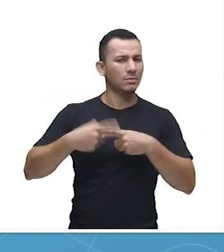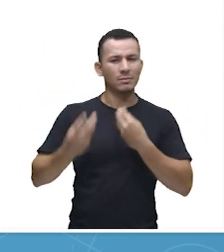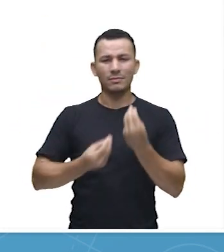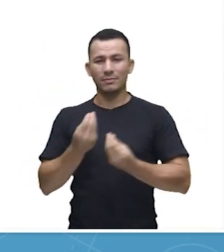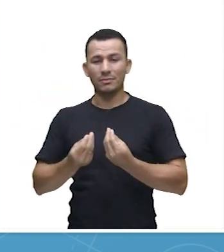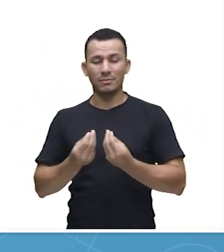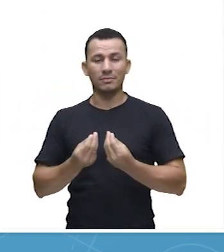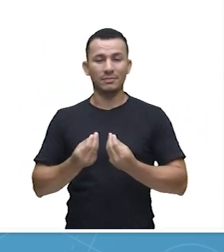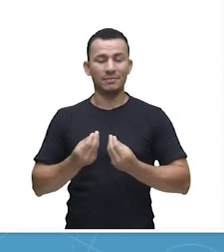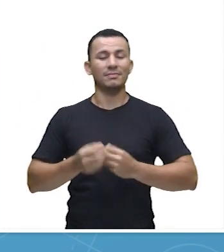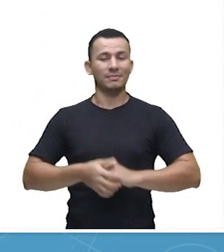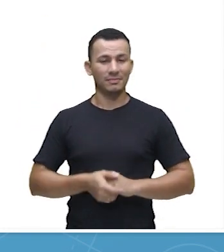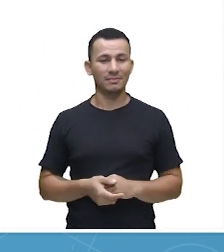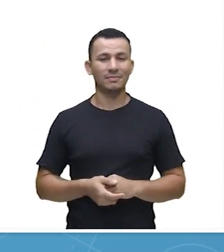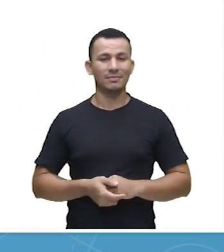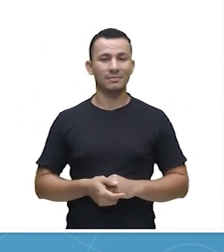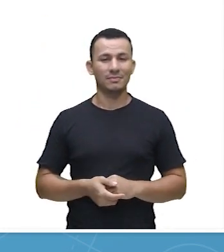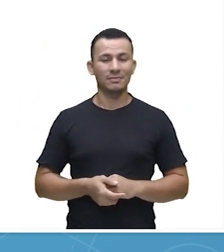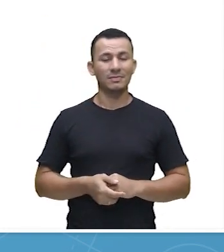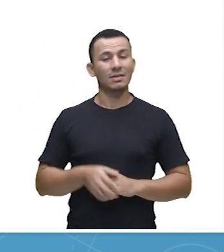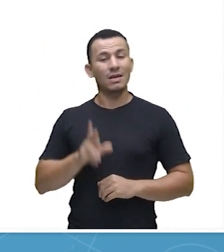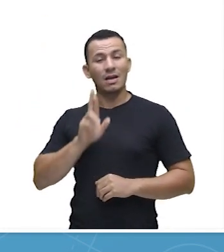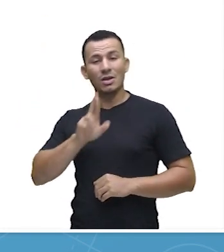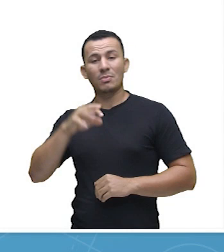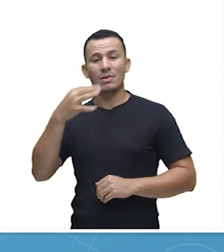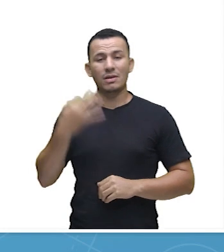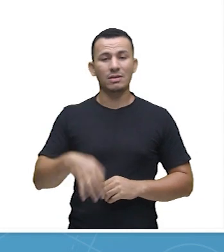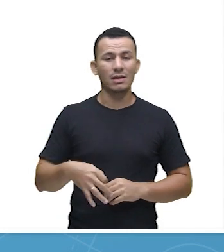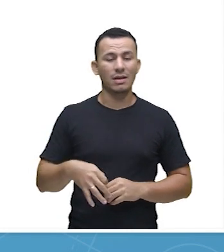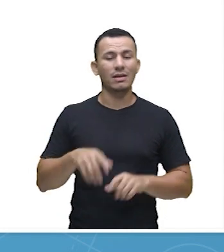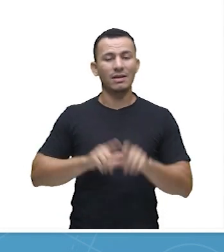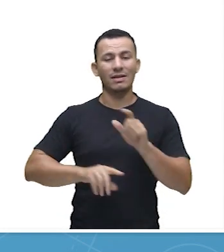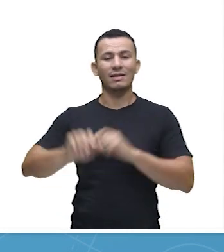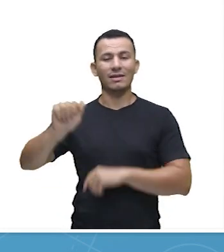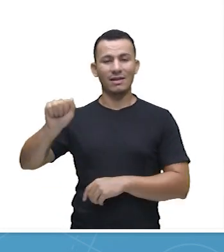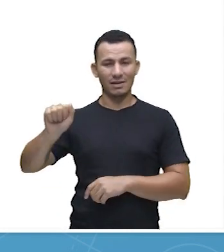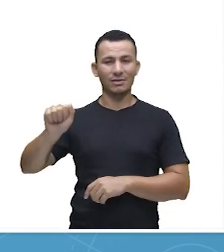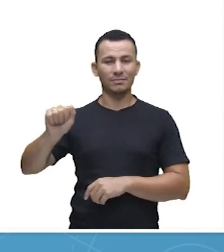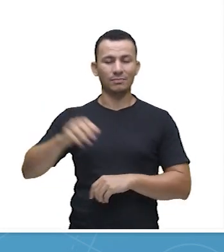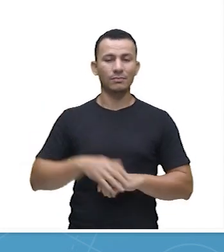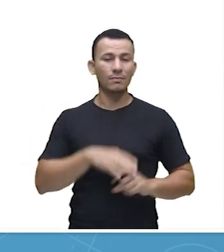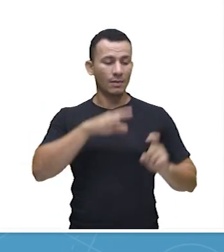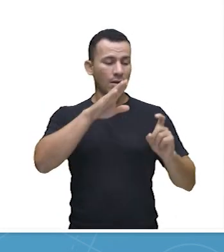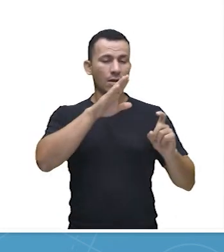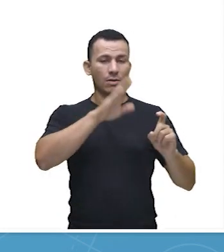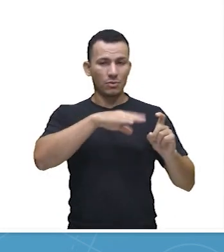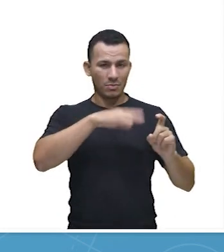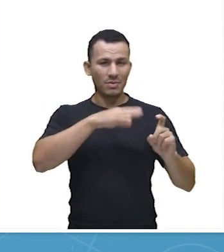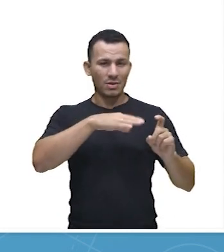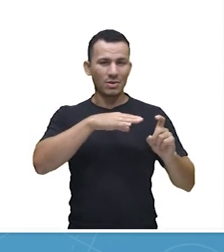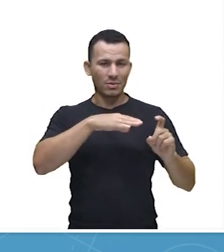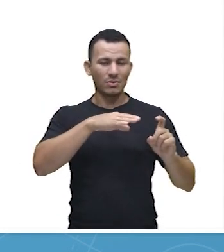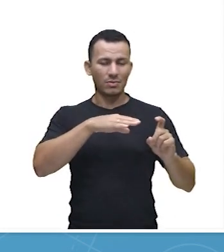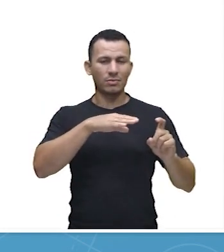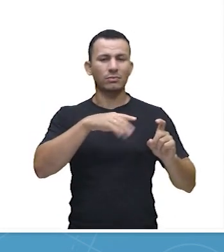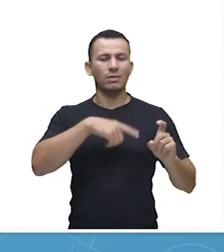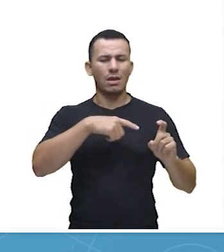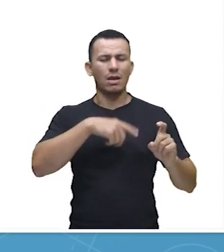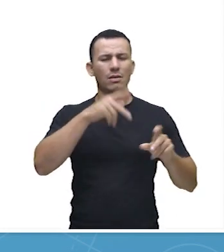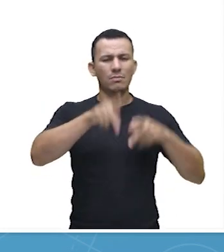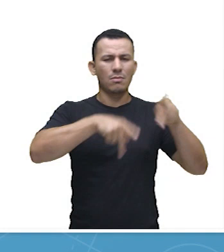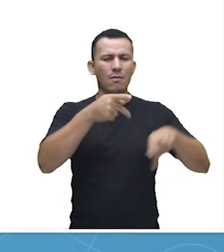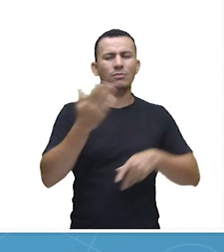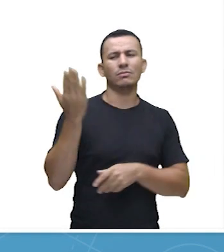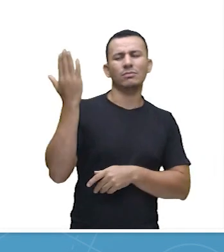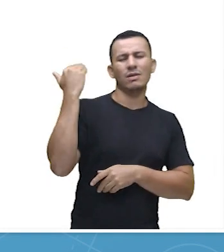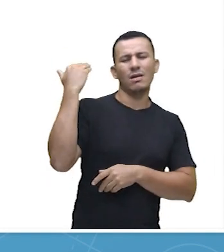Olhem aí, resposta para a questão 2 é a alternativa A. Os mitos são essas narrativas, né, utilizadas por povos antigos para